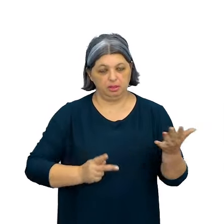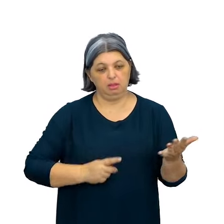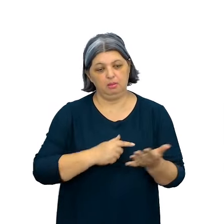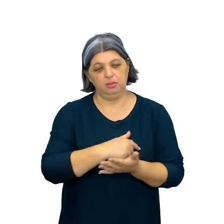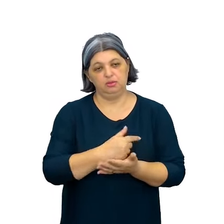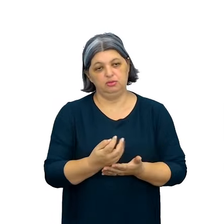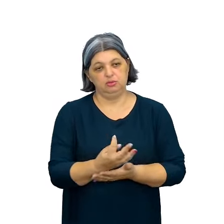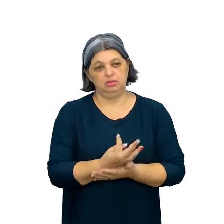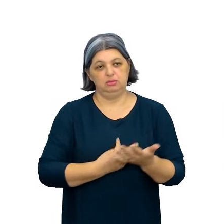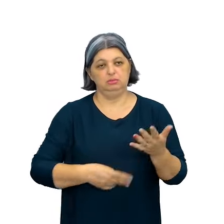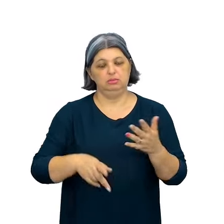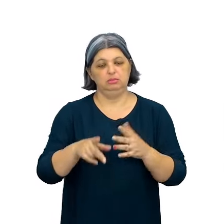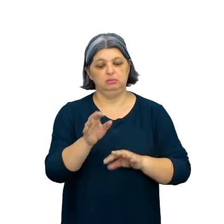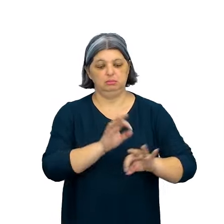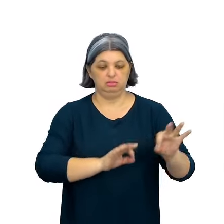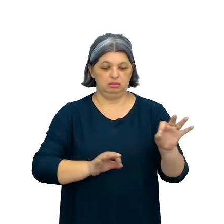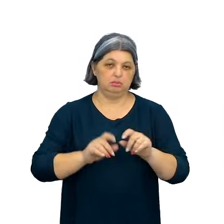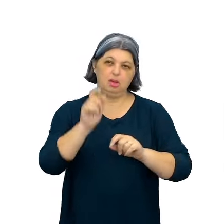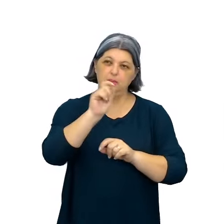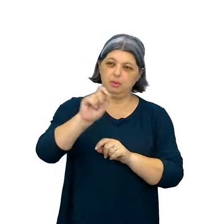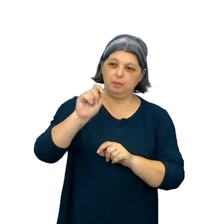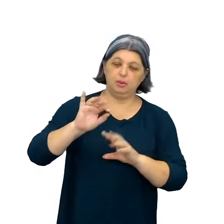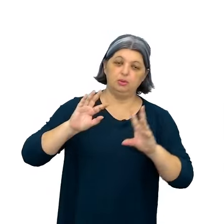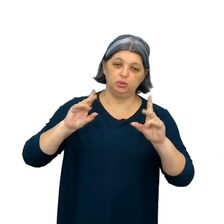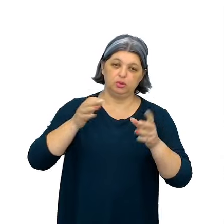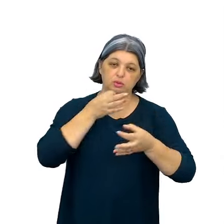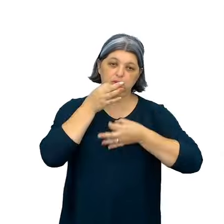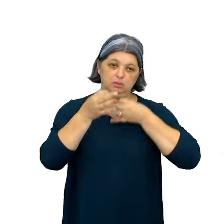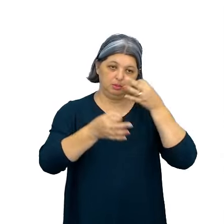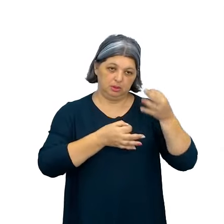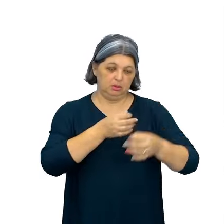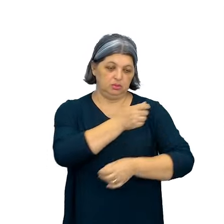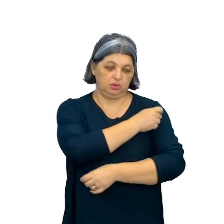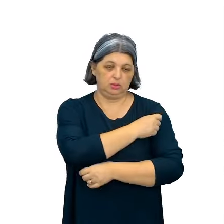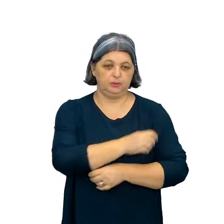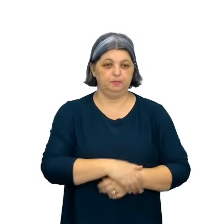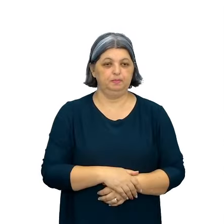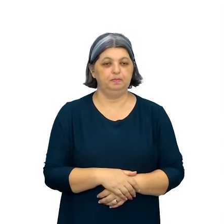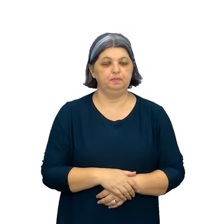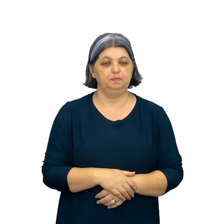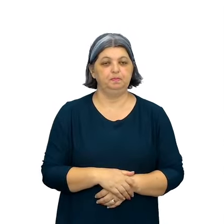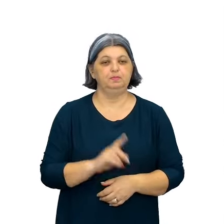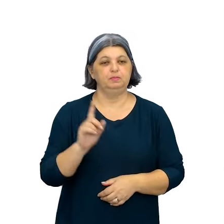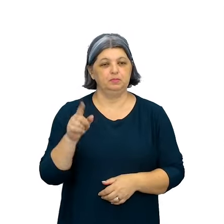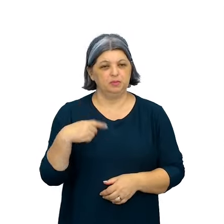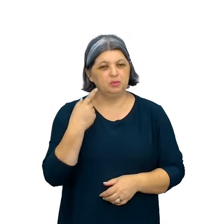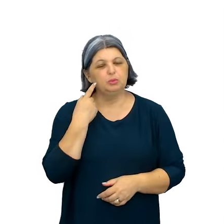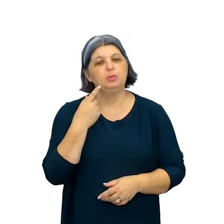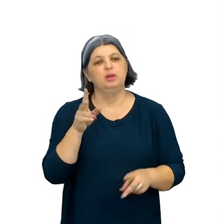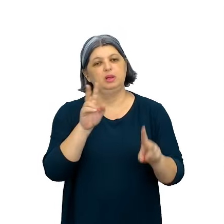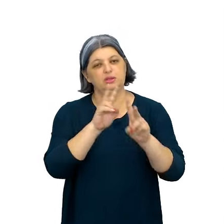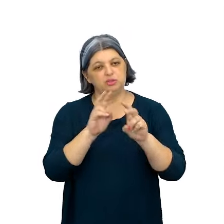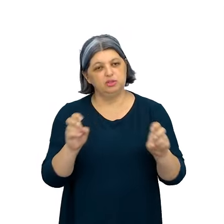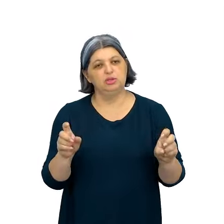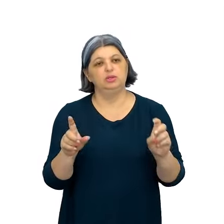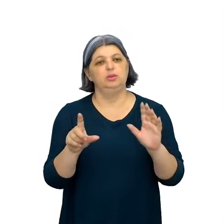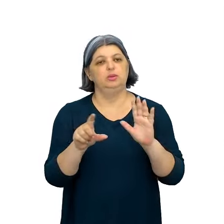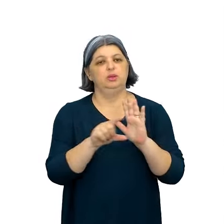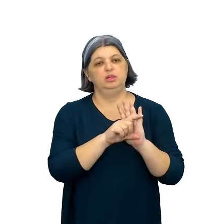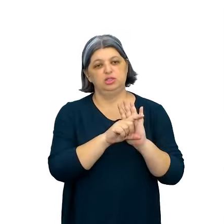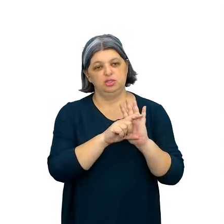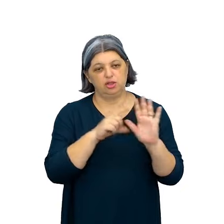anotando e sistematizando na lousa as contribuições dos alunos. E aí, nós vamos relembrar lá, título, estrofe,